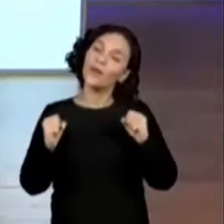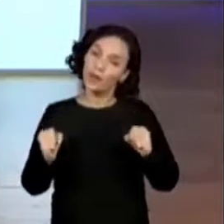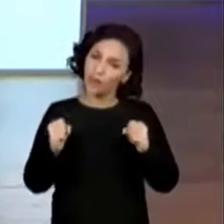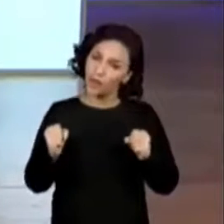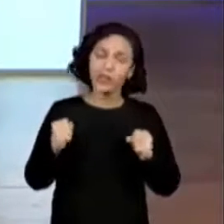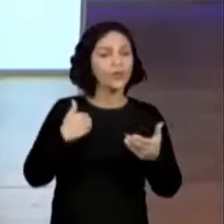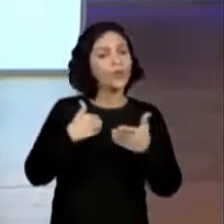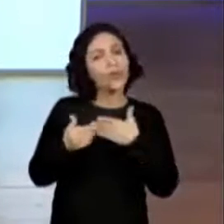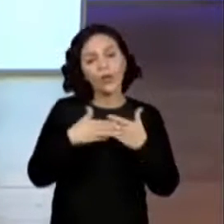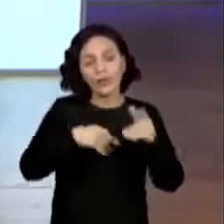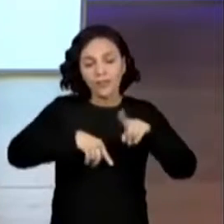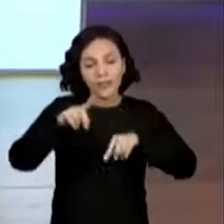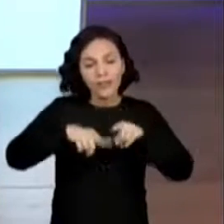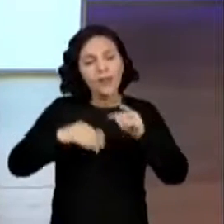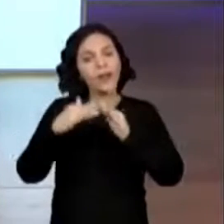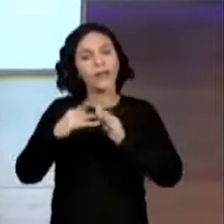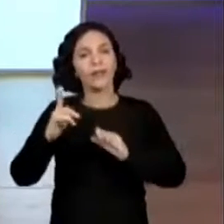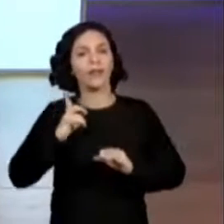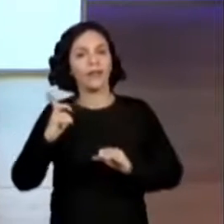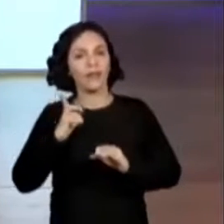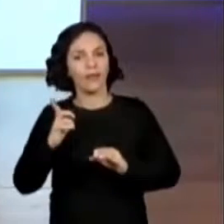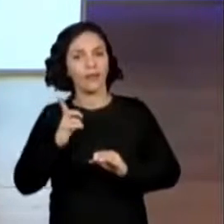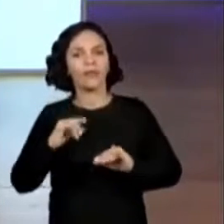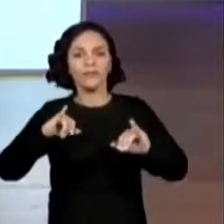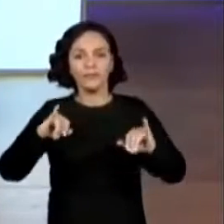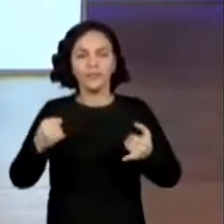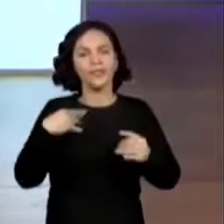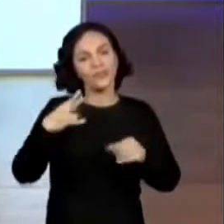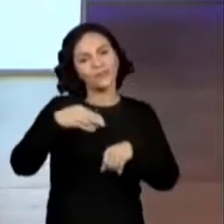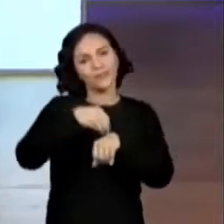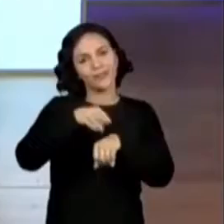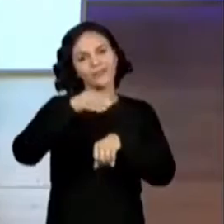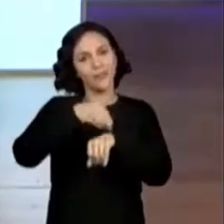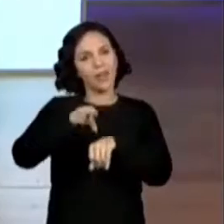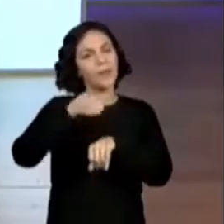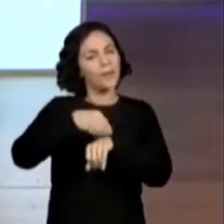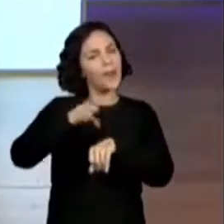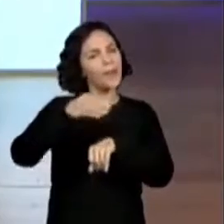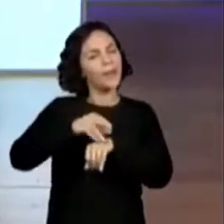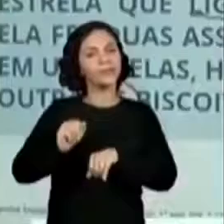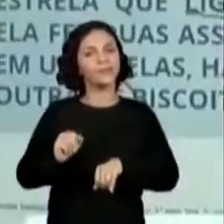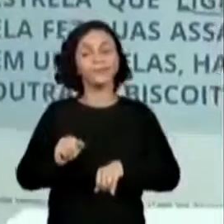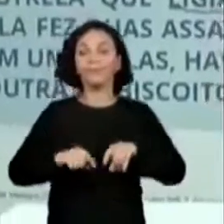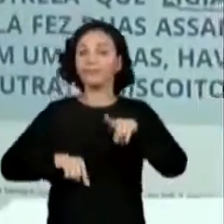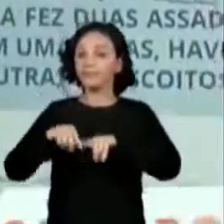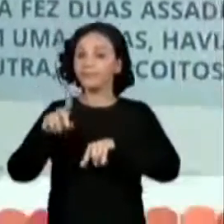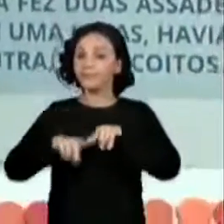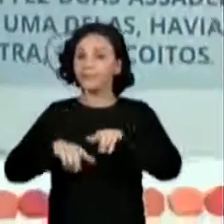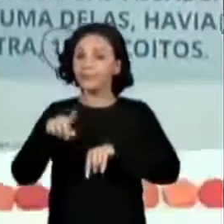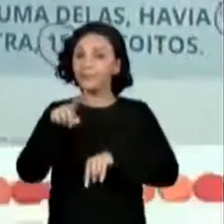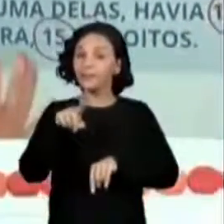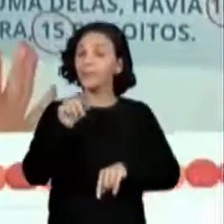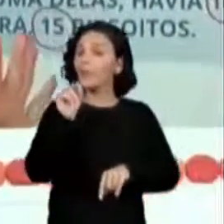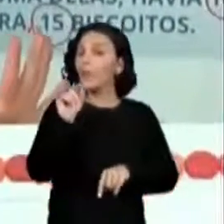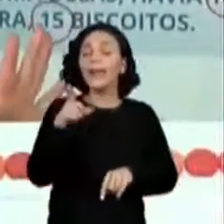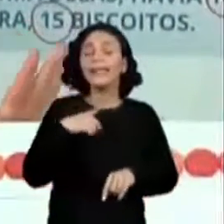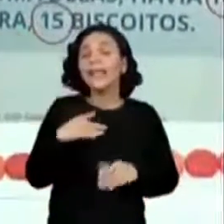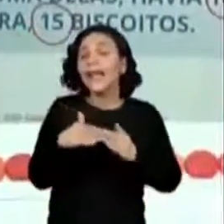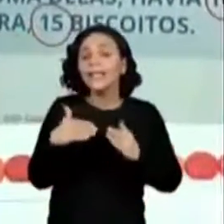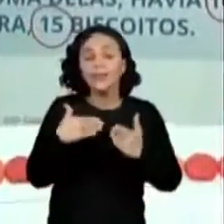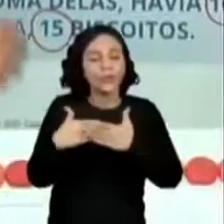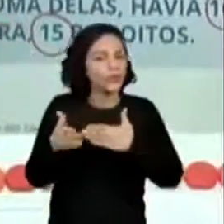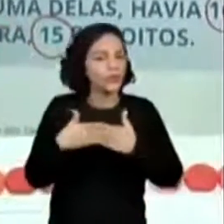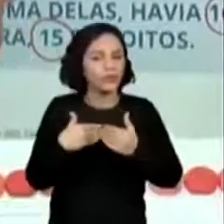mesmo, representar com o material que tiver, que eu já venho falando isso aqui, criançada. Use o material se tiver, o que tiver,